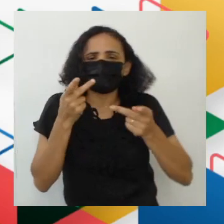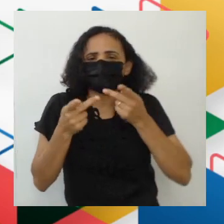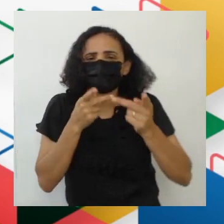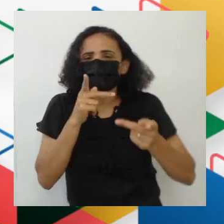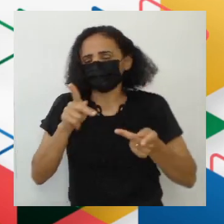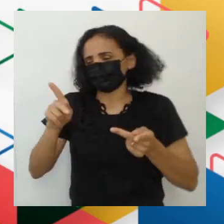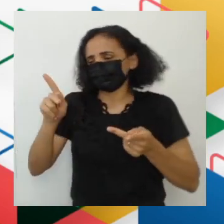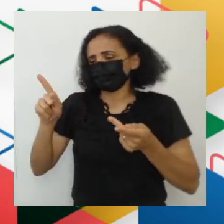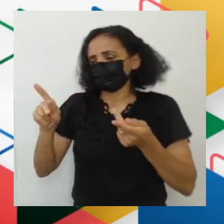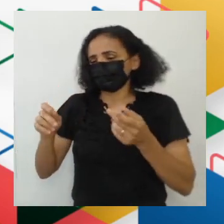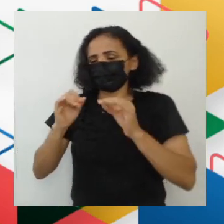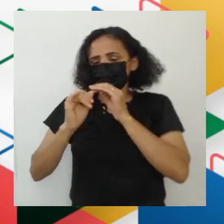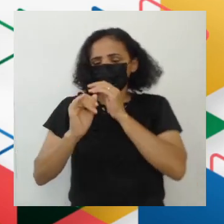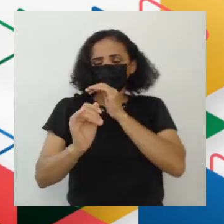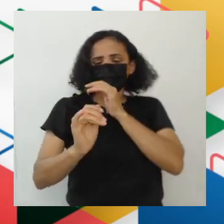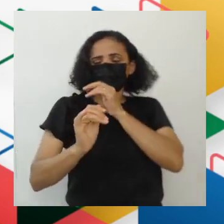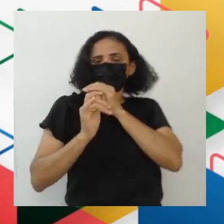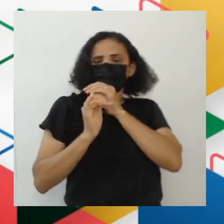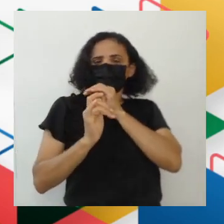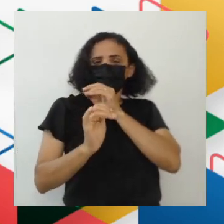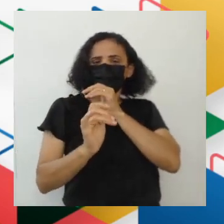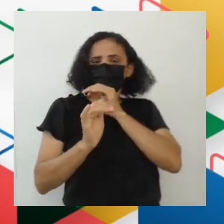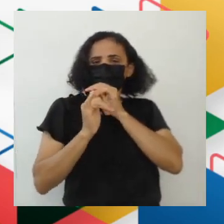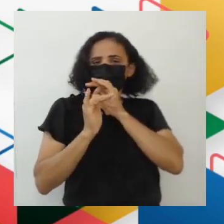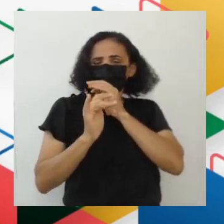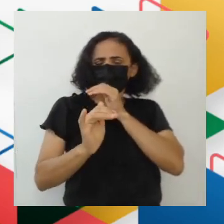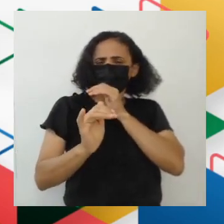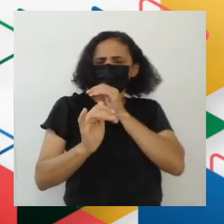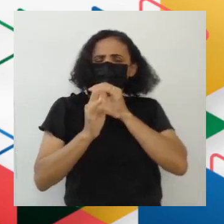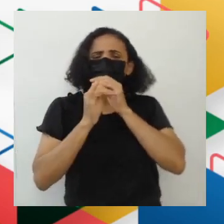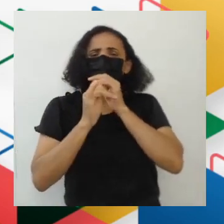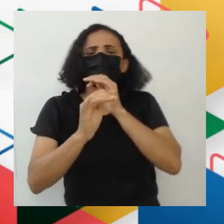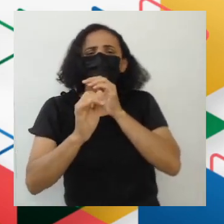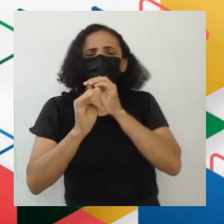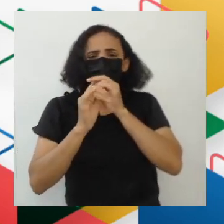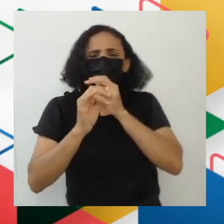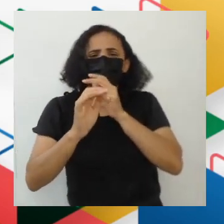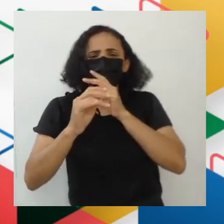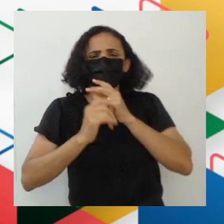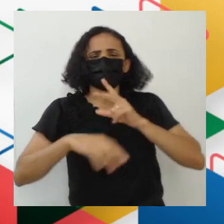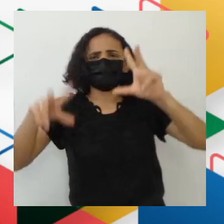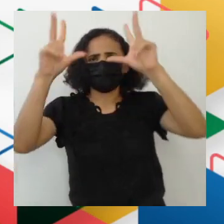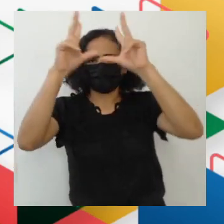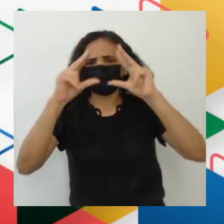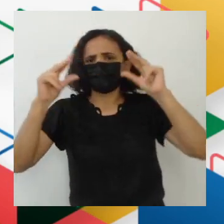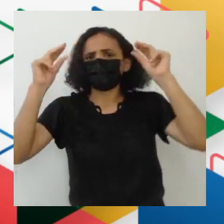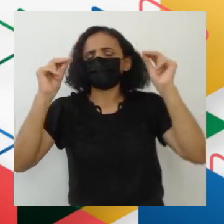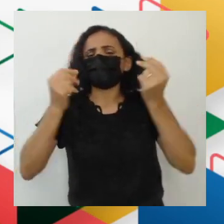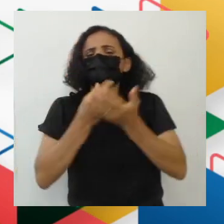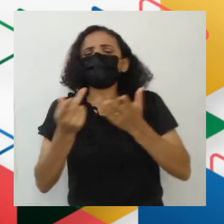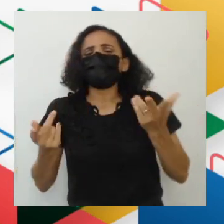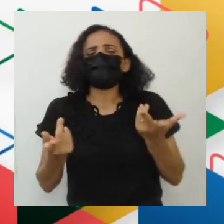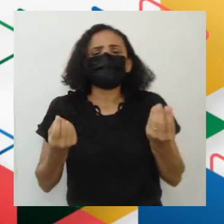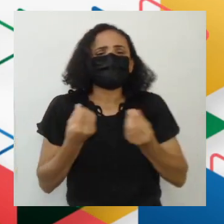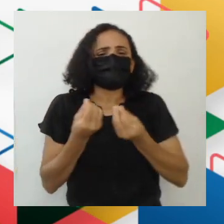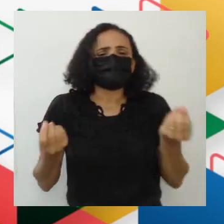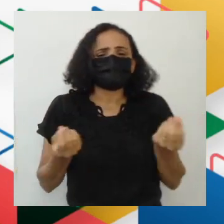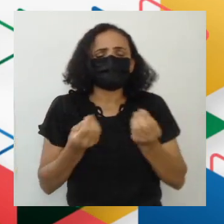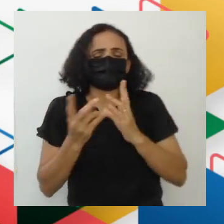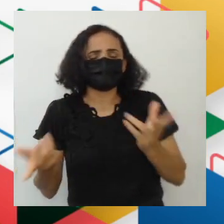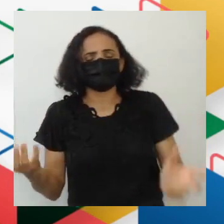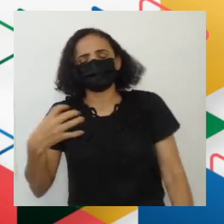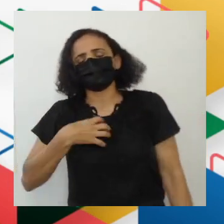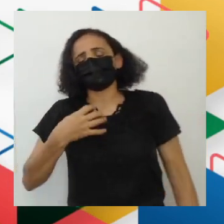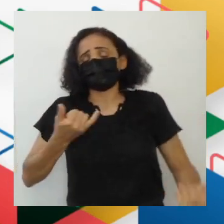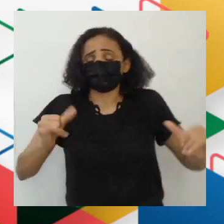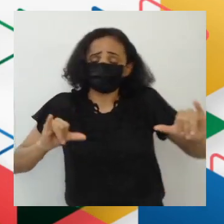tua flauta de irerê. Que tua flauta do sertão, quando assobia, a gente